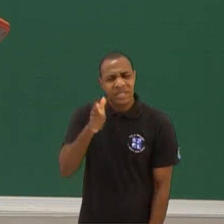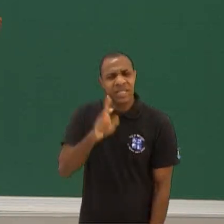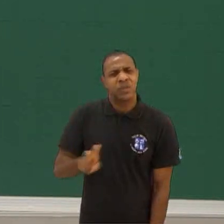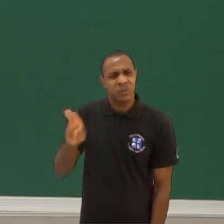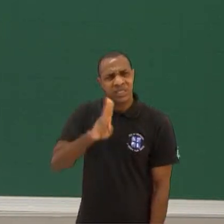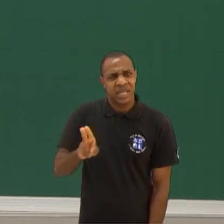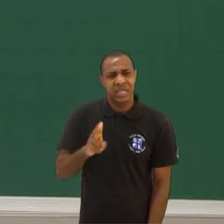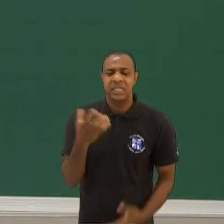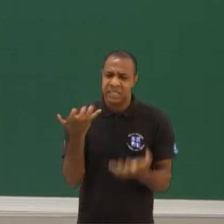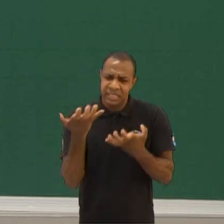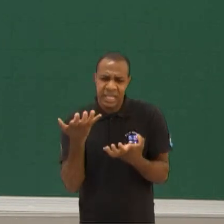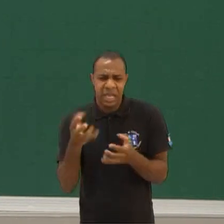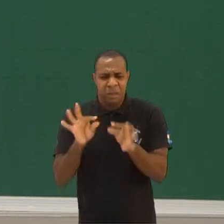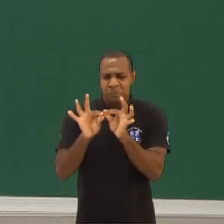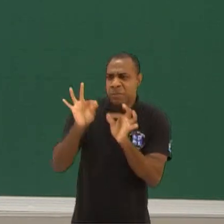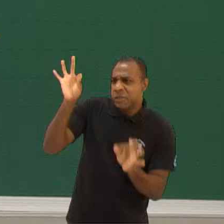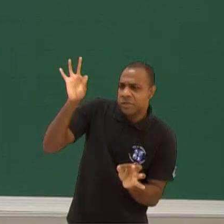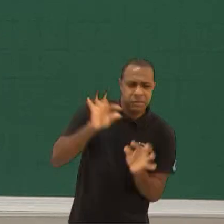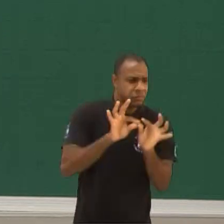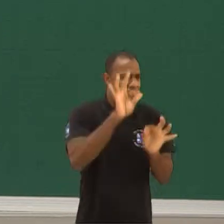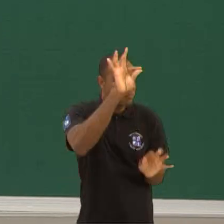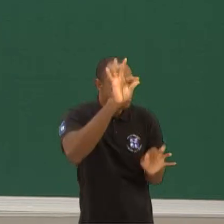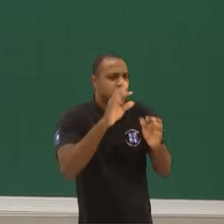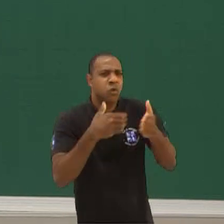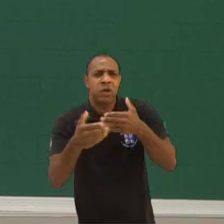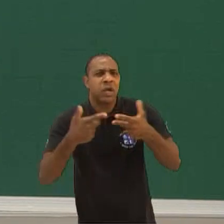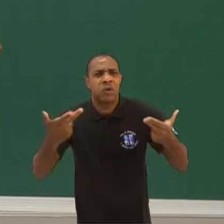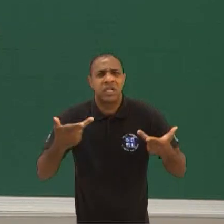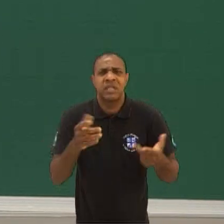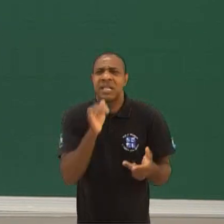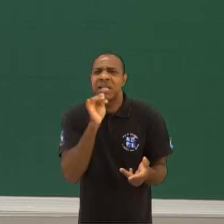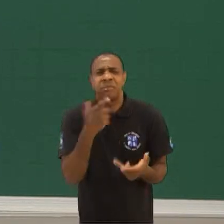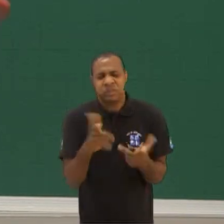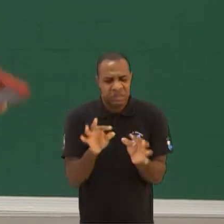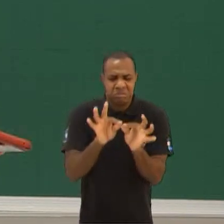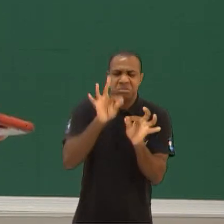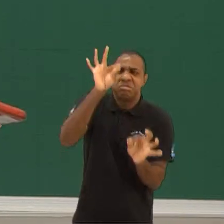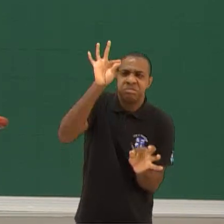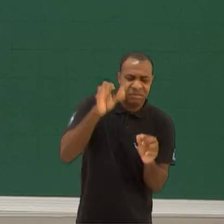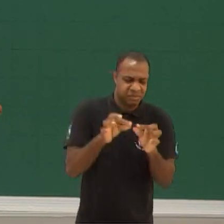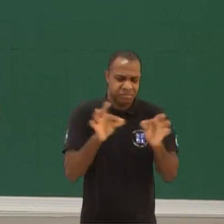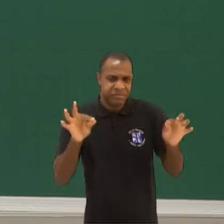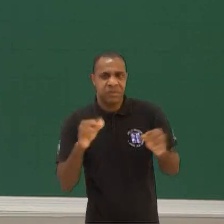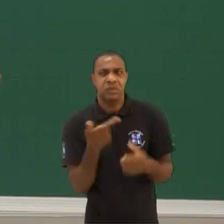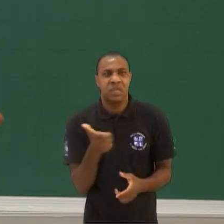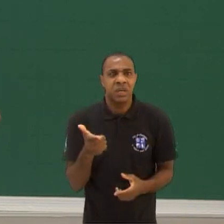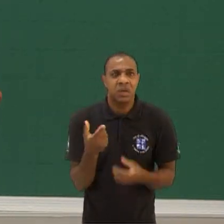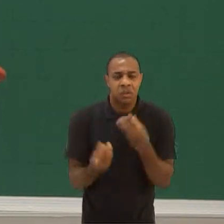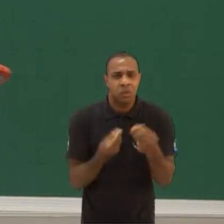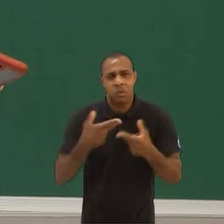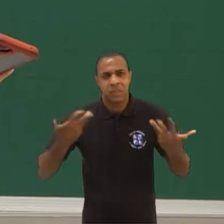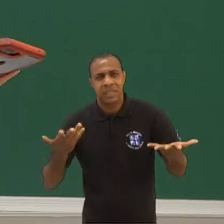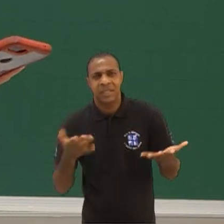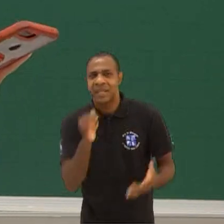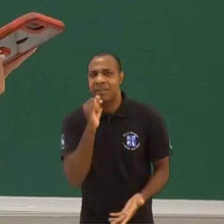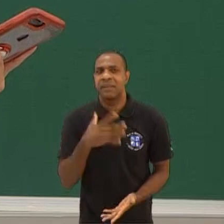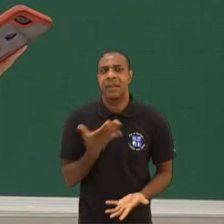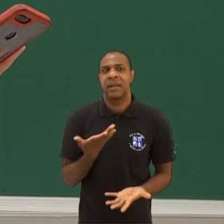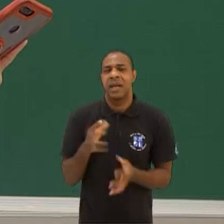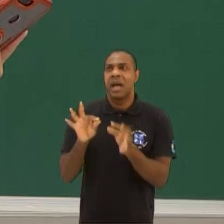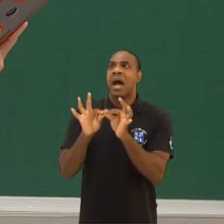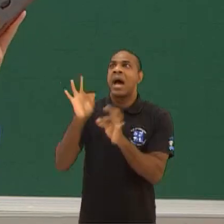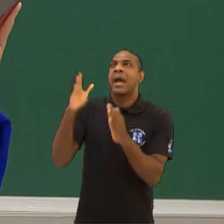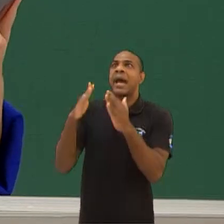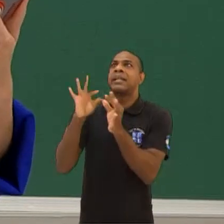quiser medir alguma coisa que você não tenha uma fita métrica de tamanho suficiente para medir esse objeto. Tá? Eu quero medir a altura da